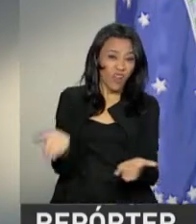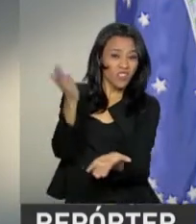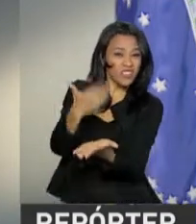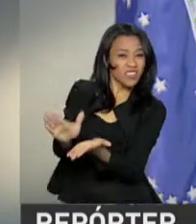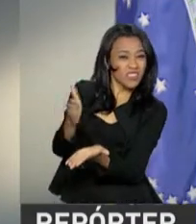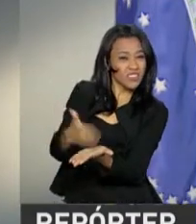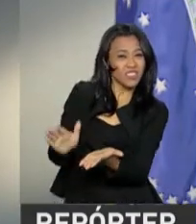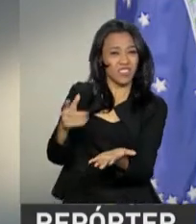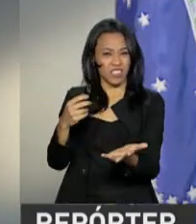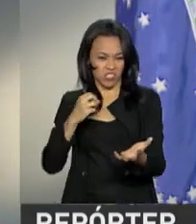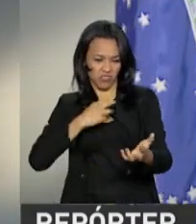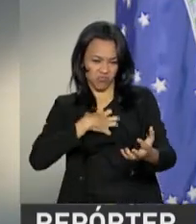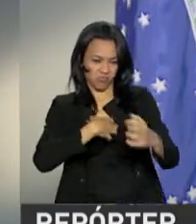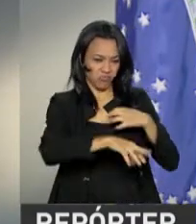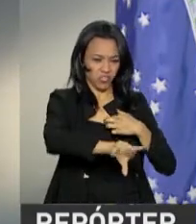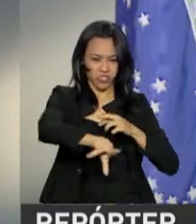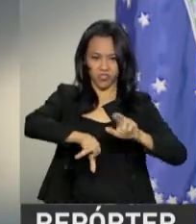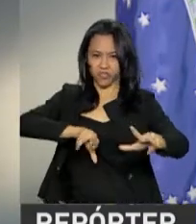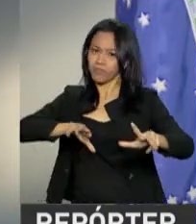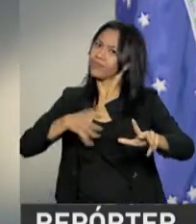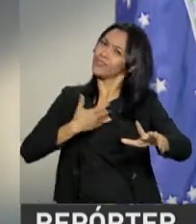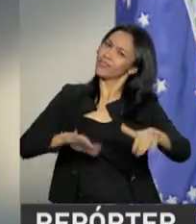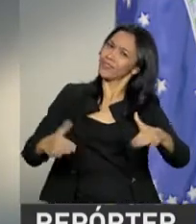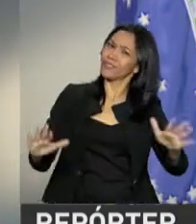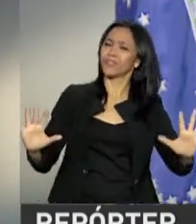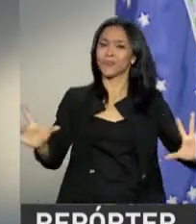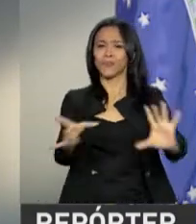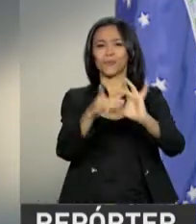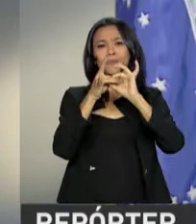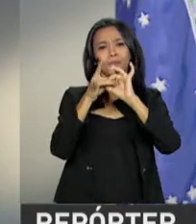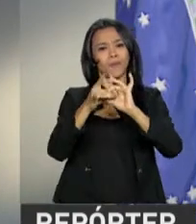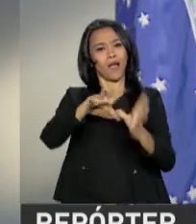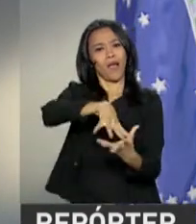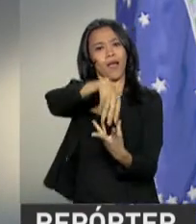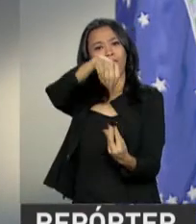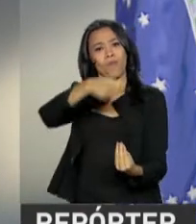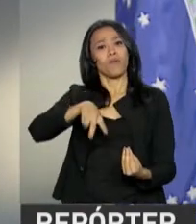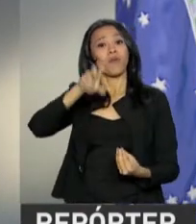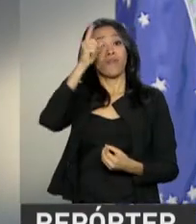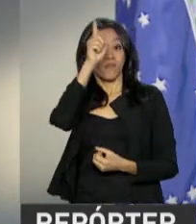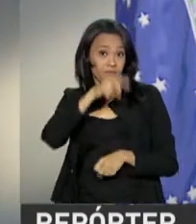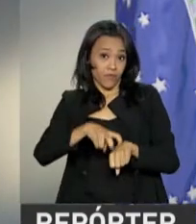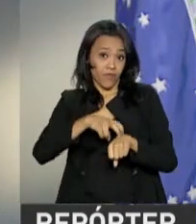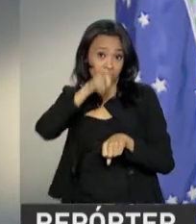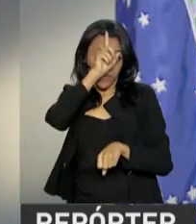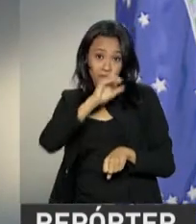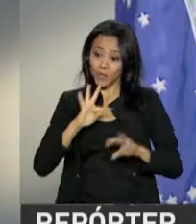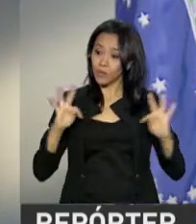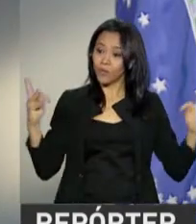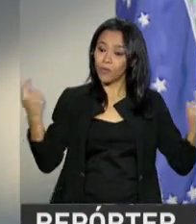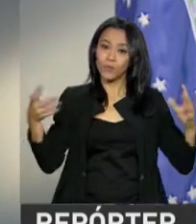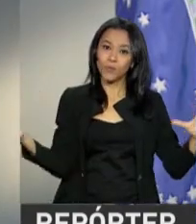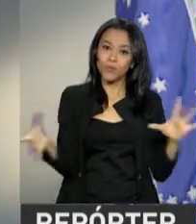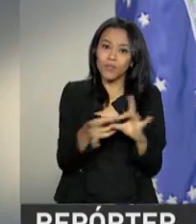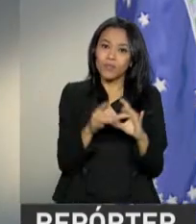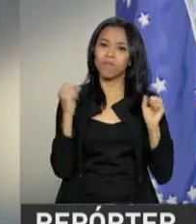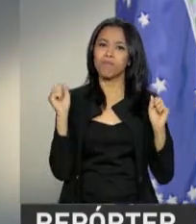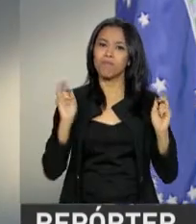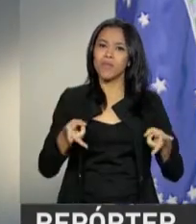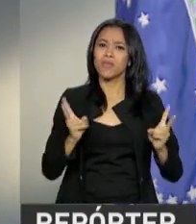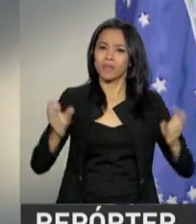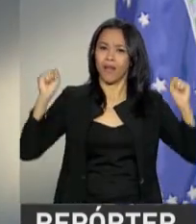todas as diferenças prevalece a nossa alma verde amarela e todos nós estaremos juntos na mesma torcida